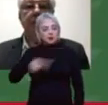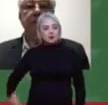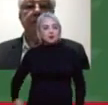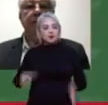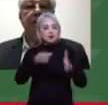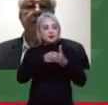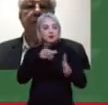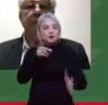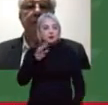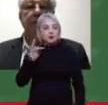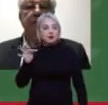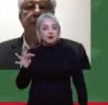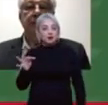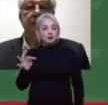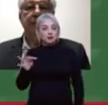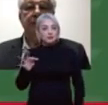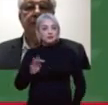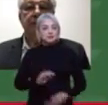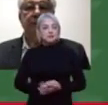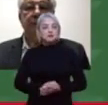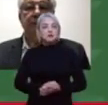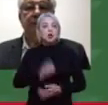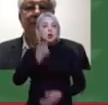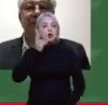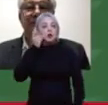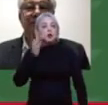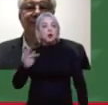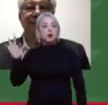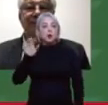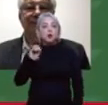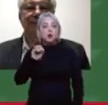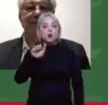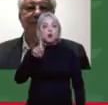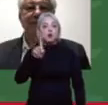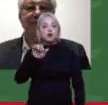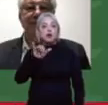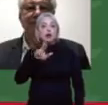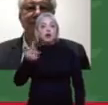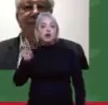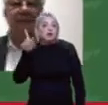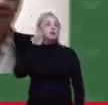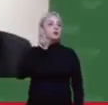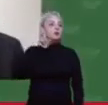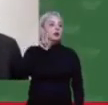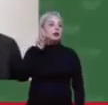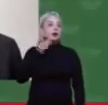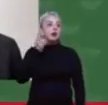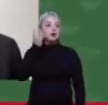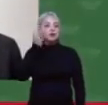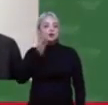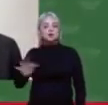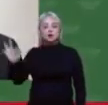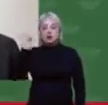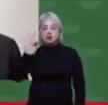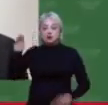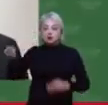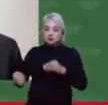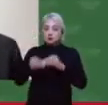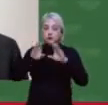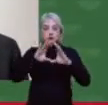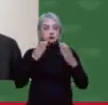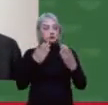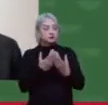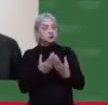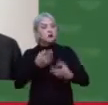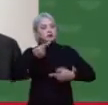dos Trabalhadores, o deputado Odair Cunha, deputado por Minas Gerais, que integra exatamente comissões que estão